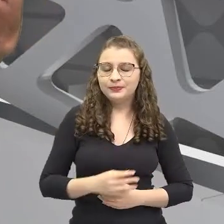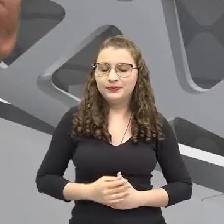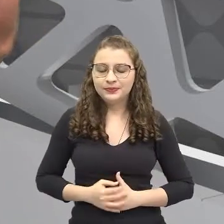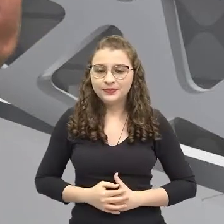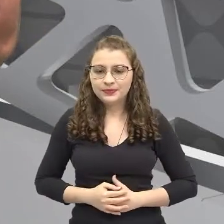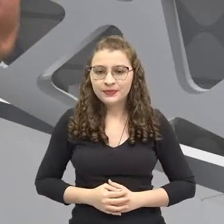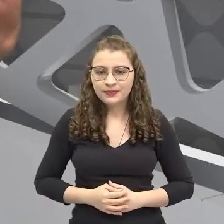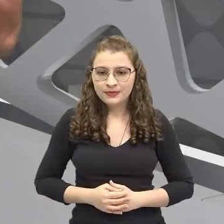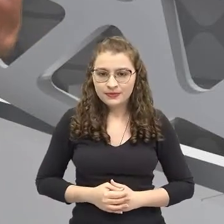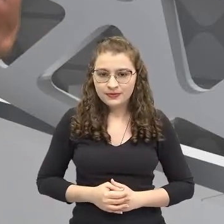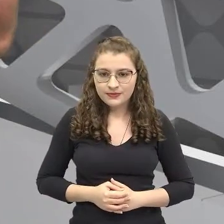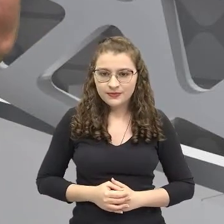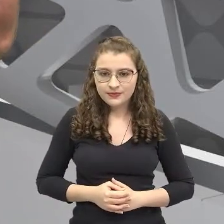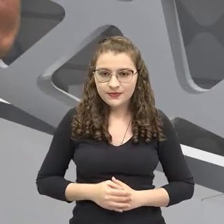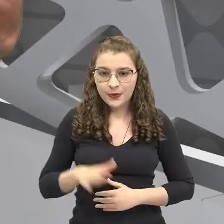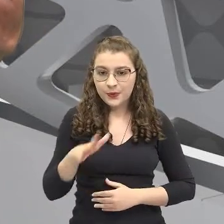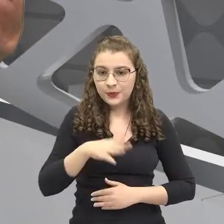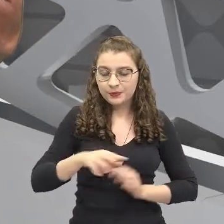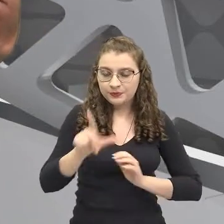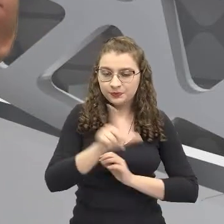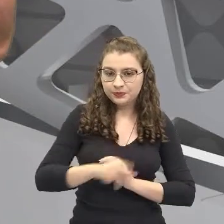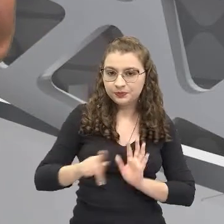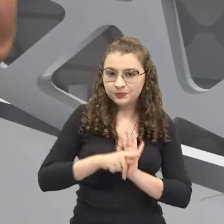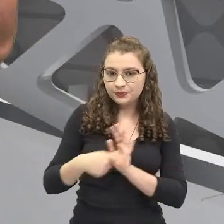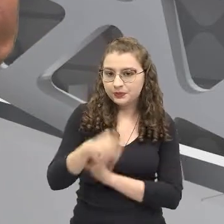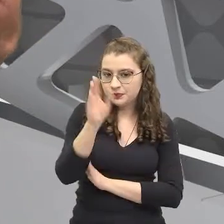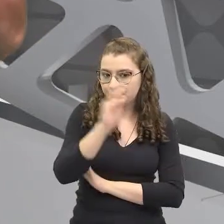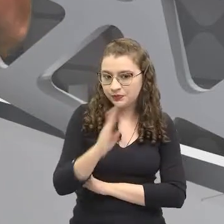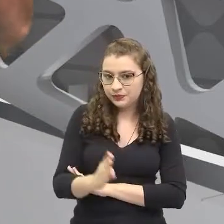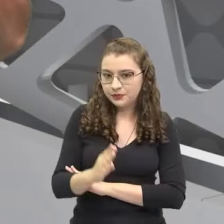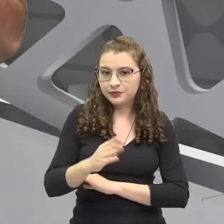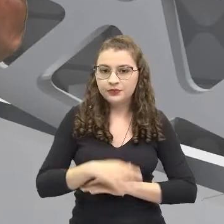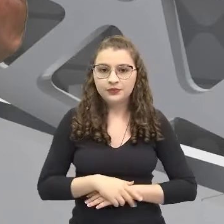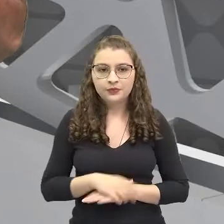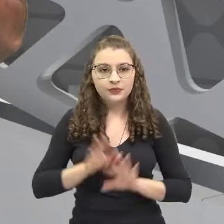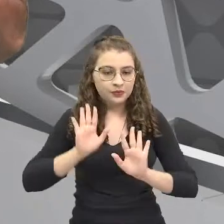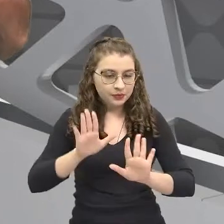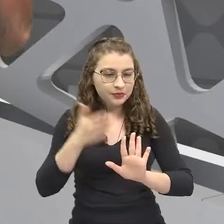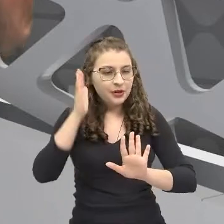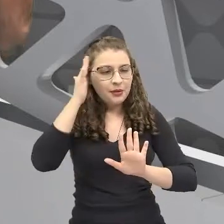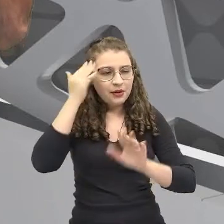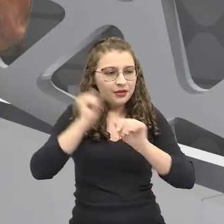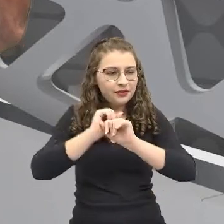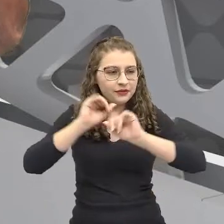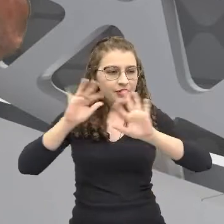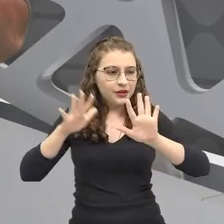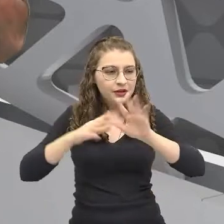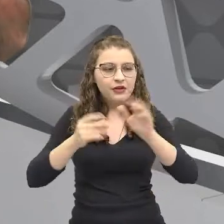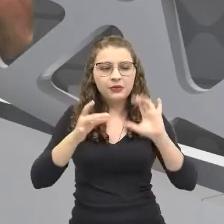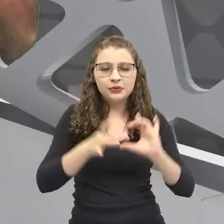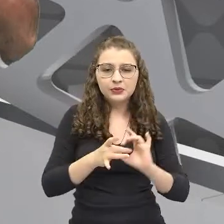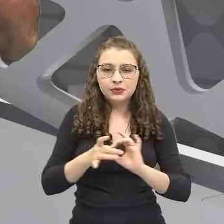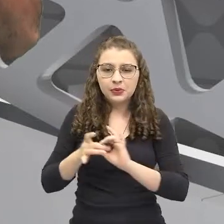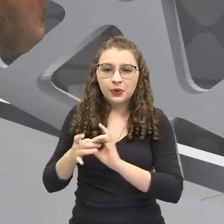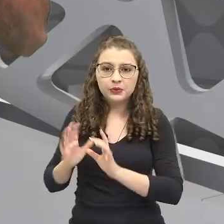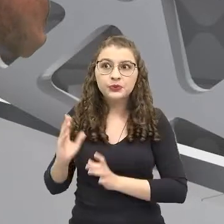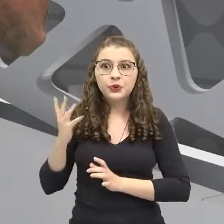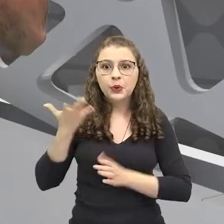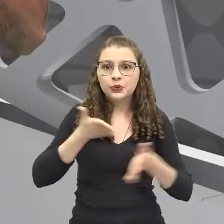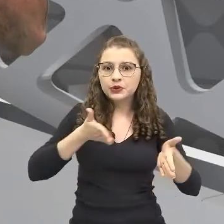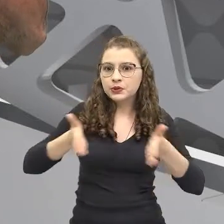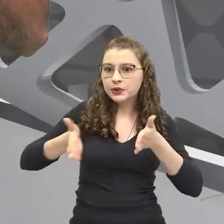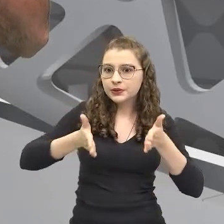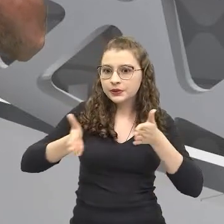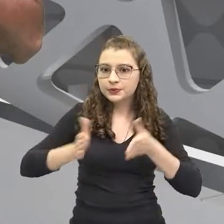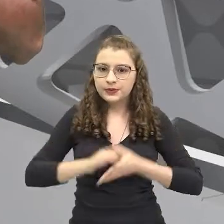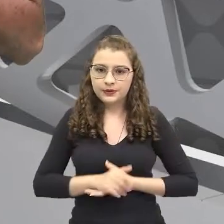uma literatura brasileira, uma literatura nacional. Para entendermos tudo isso, vamos contextualizar o que estava ocorrendo no Brasil